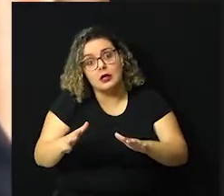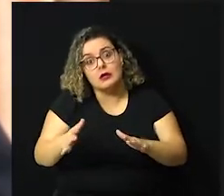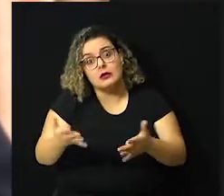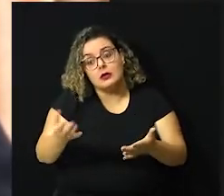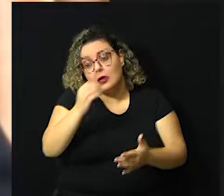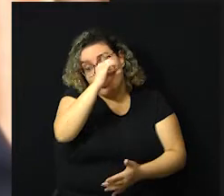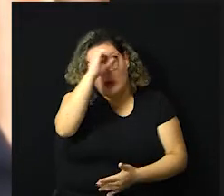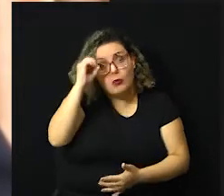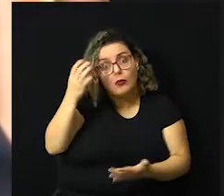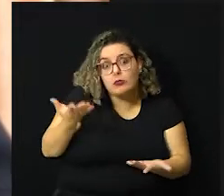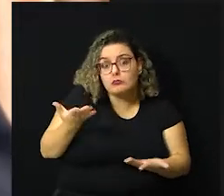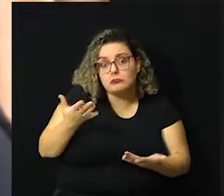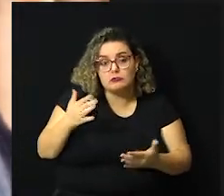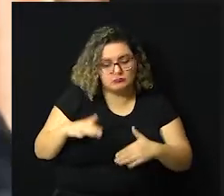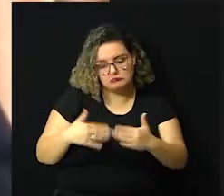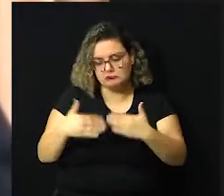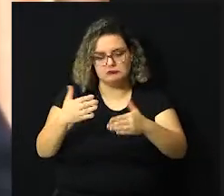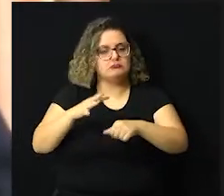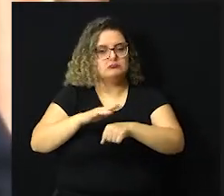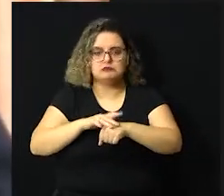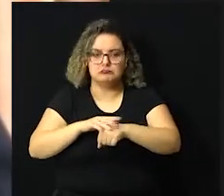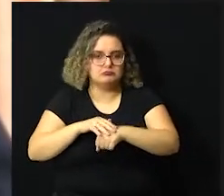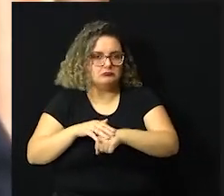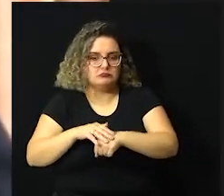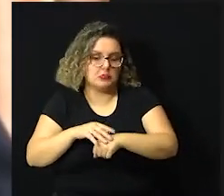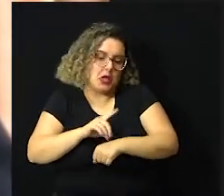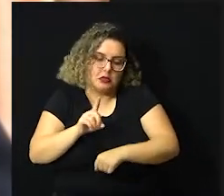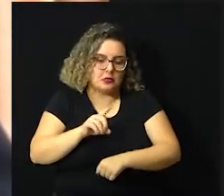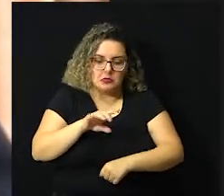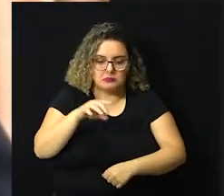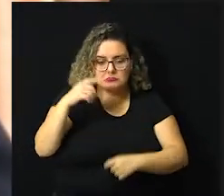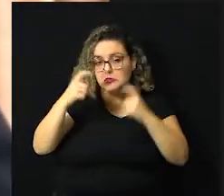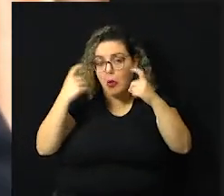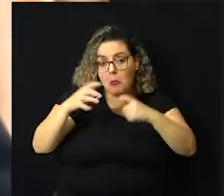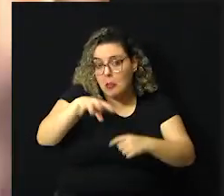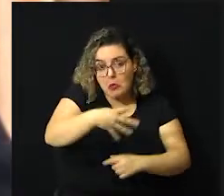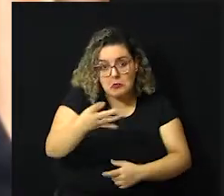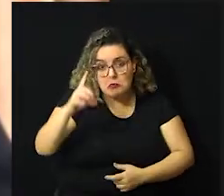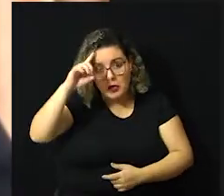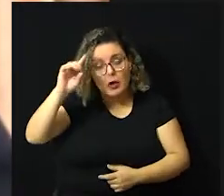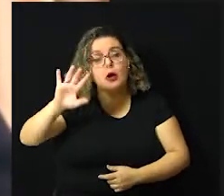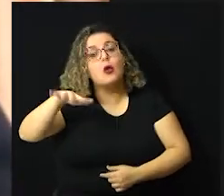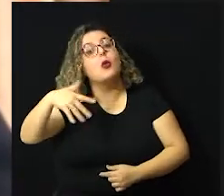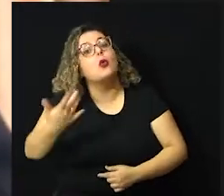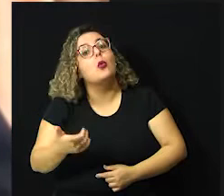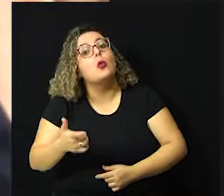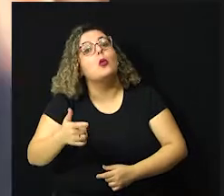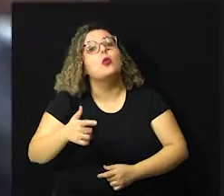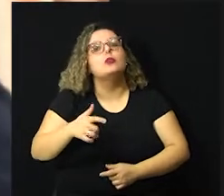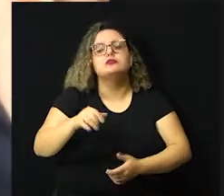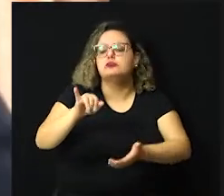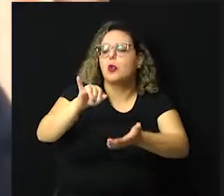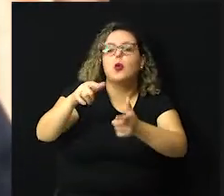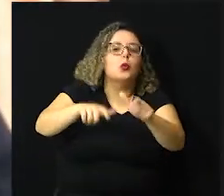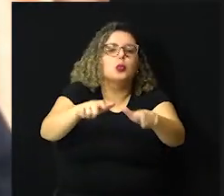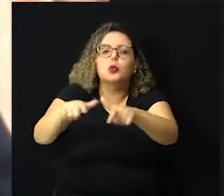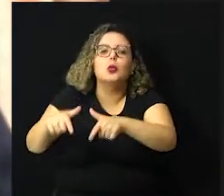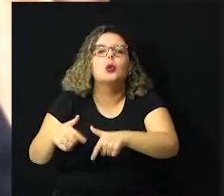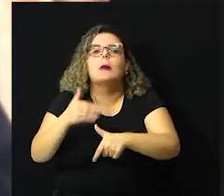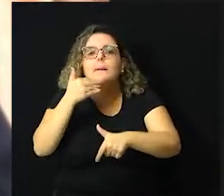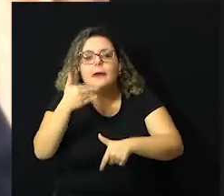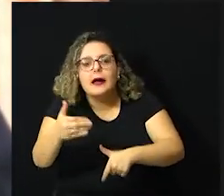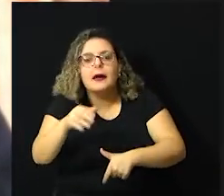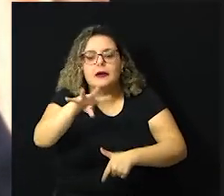você não desenvolve doença nenhuma, não se preocupa com o calendário, e aí, quando algum órgão te exige, de repente o aeroporto